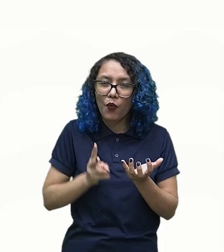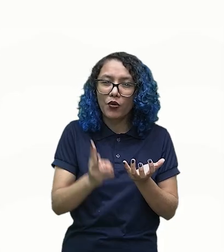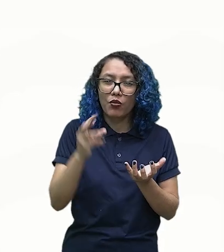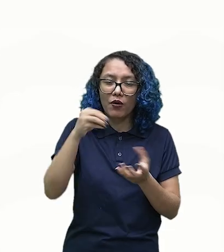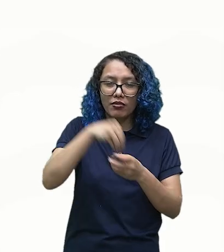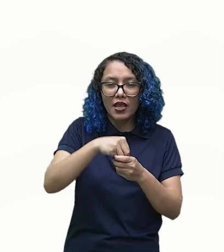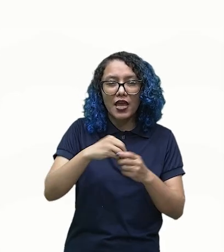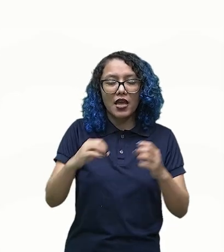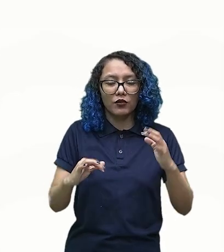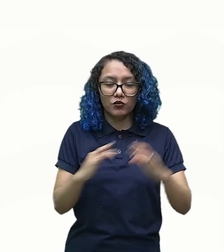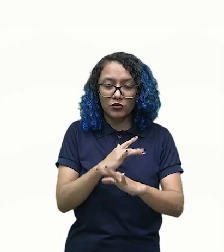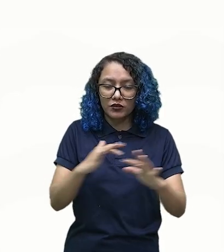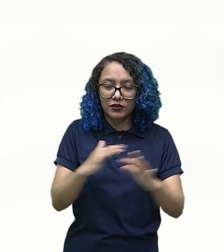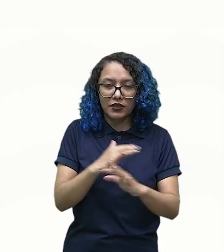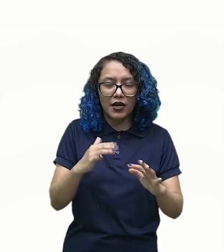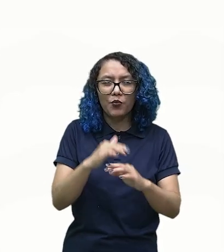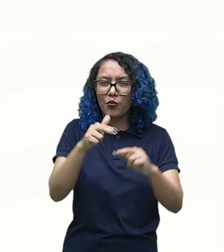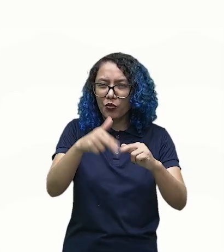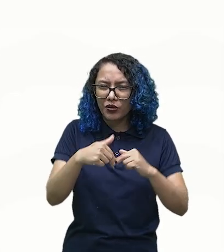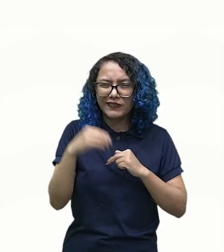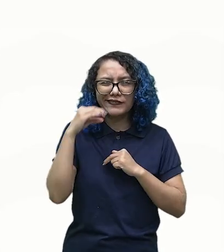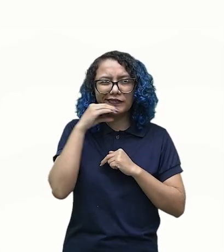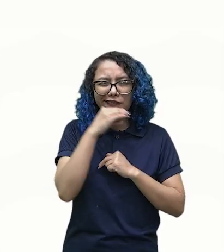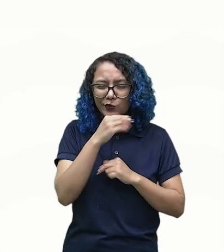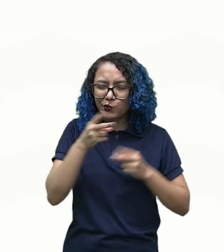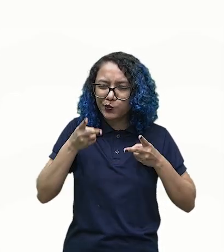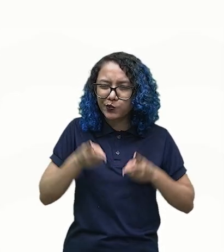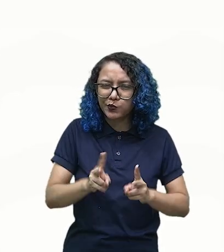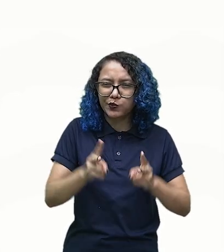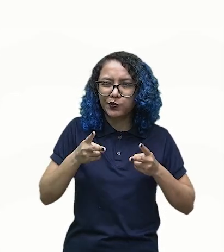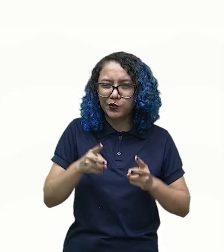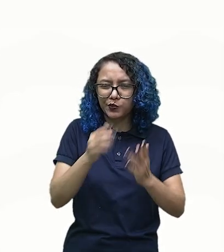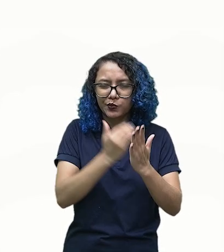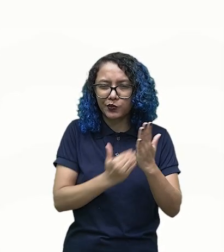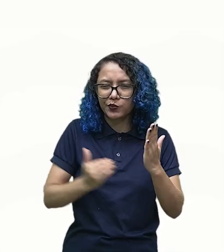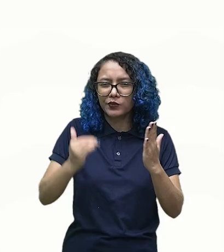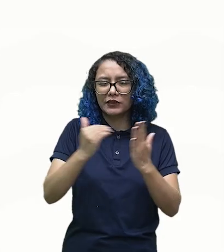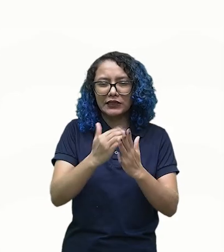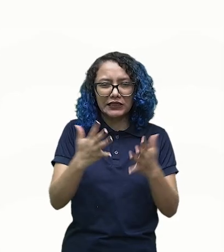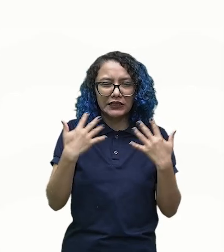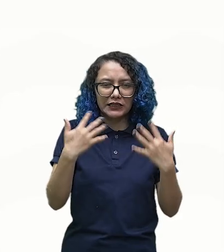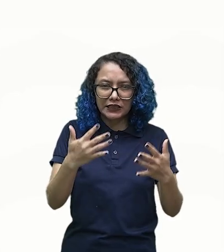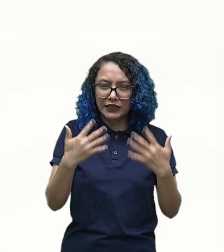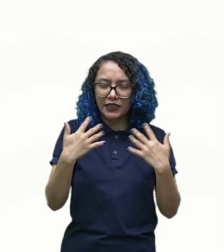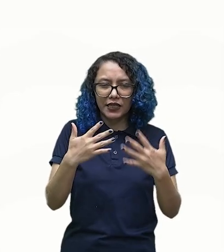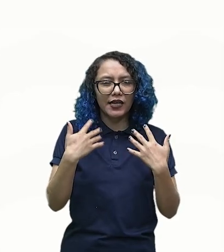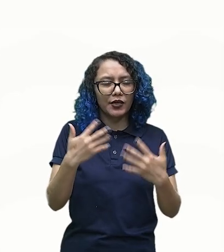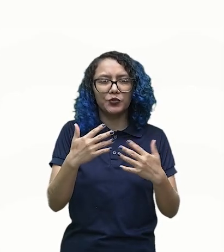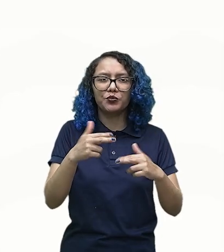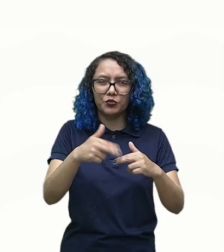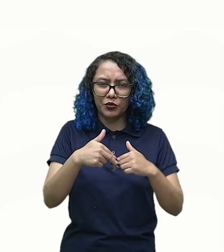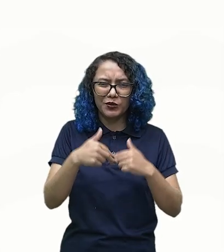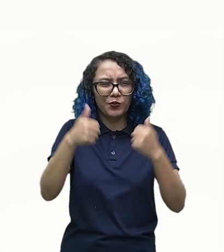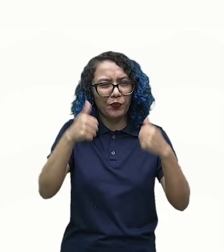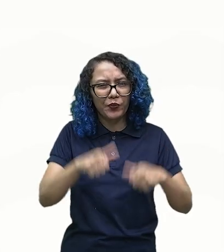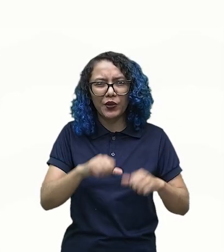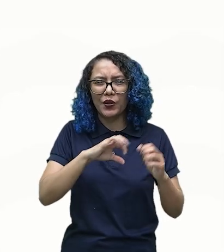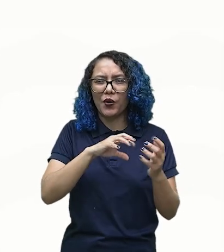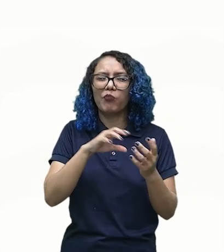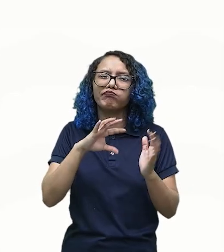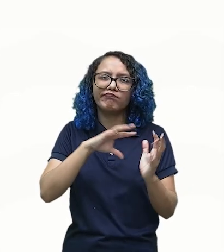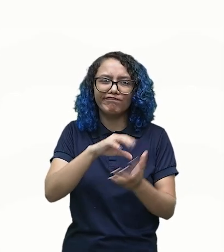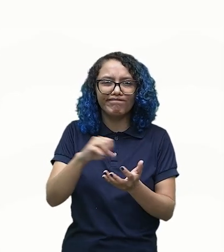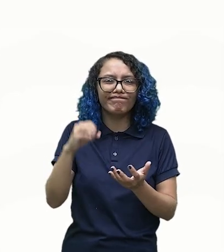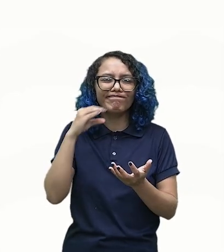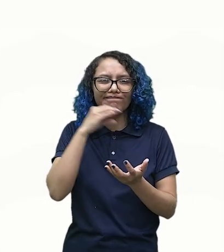nas cidades, intensificando esse calor excessivo e ocasionando, né, a intensificação do efeito estufa.